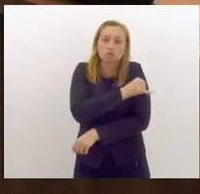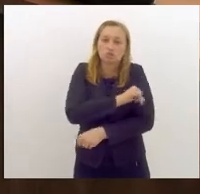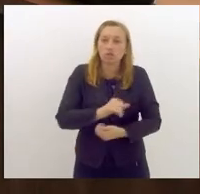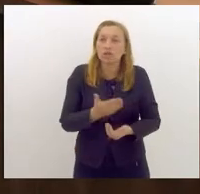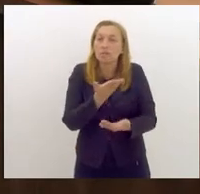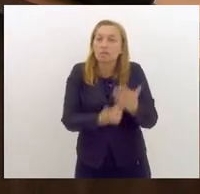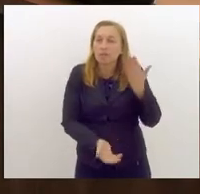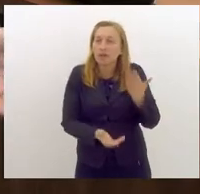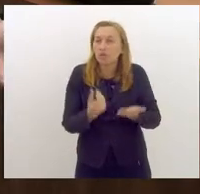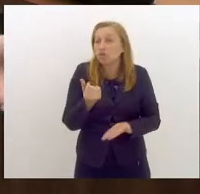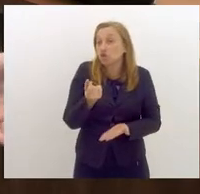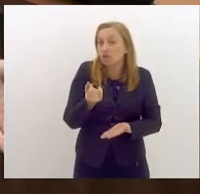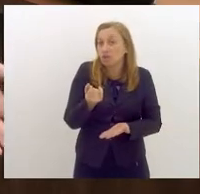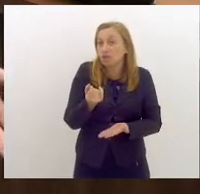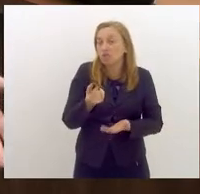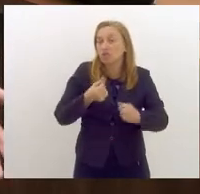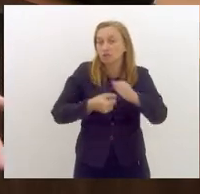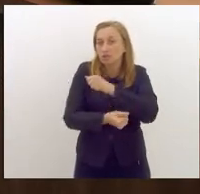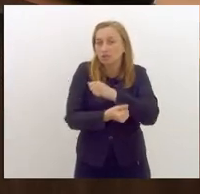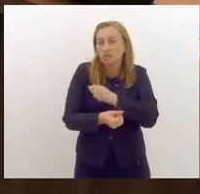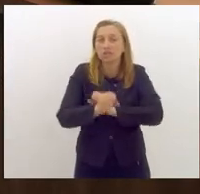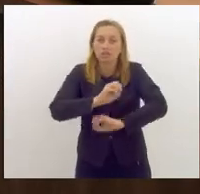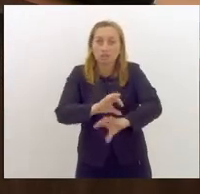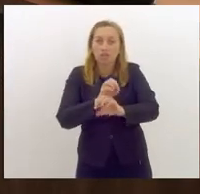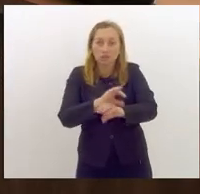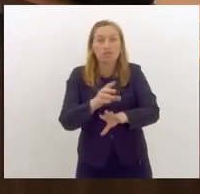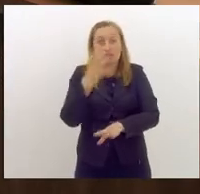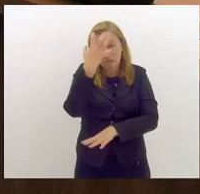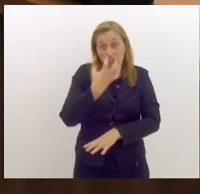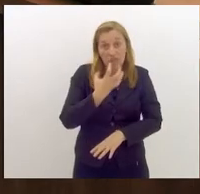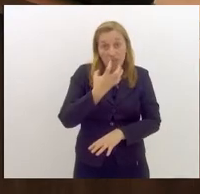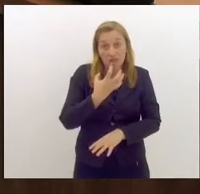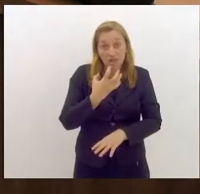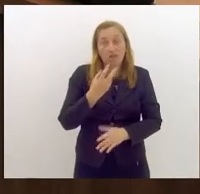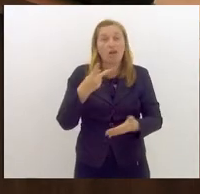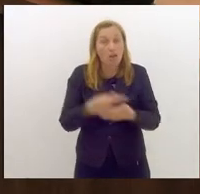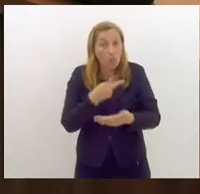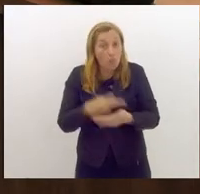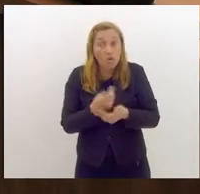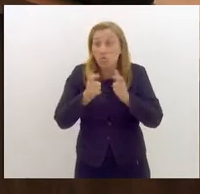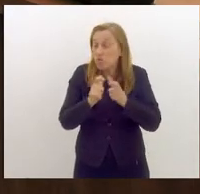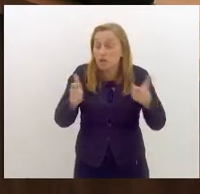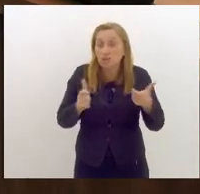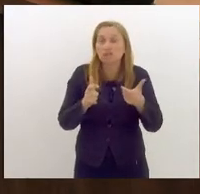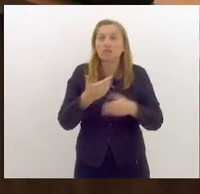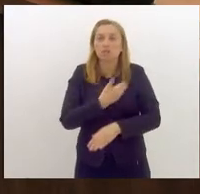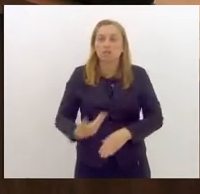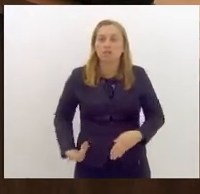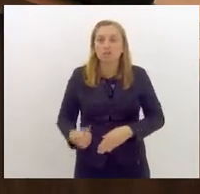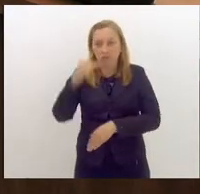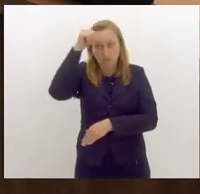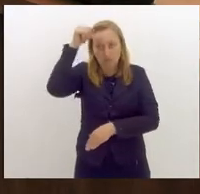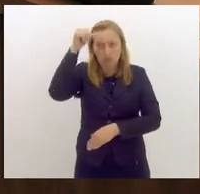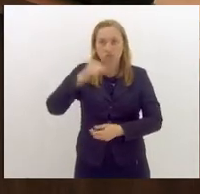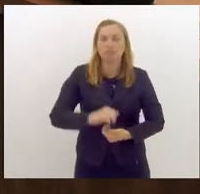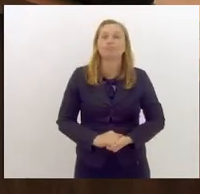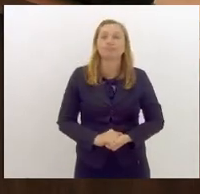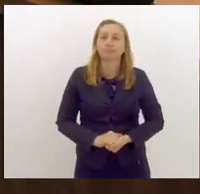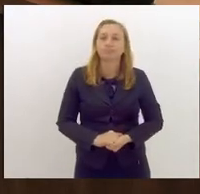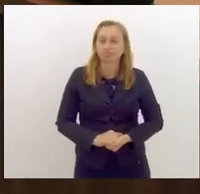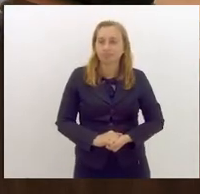percam esse dinheiro de financiamento da educação isso é muito grave é uma irresponsabilidade do governo Cláudio Castro